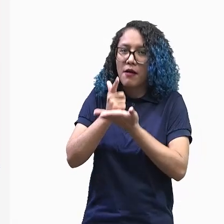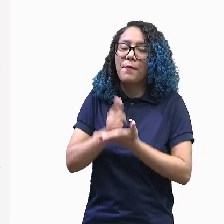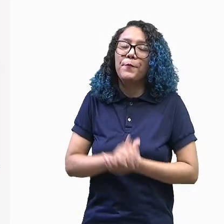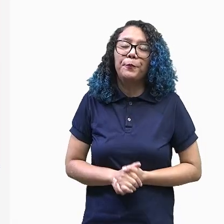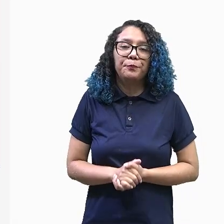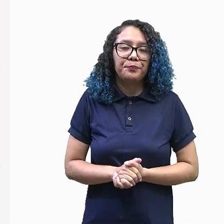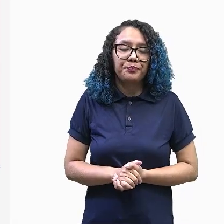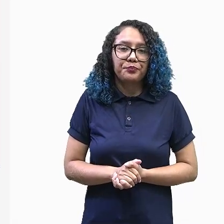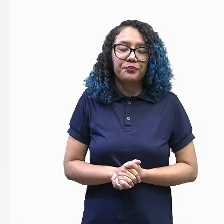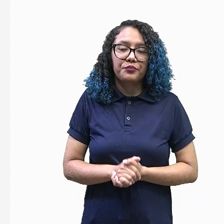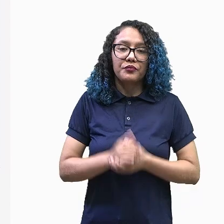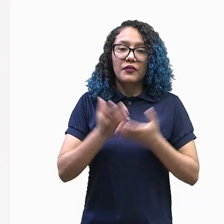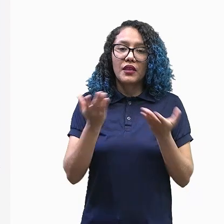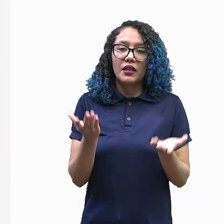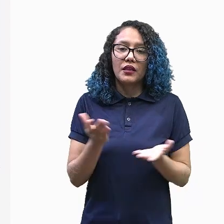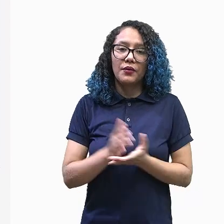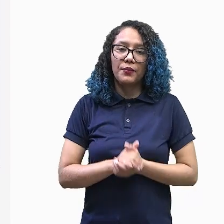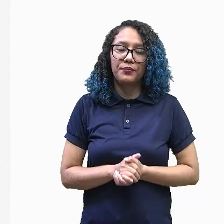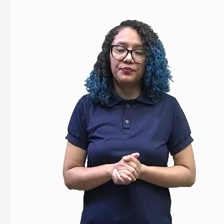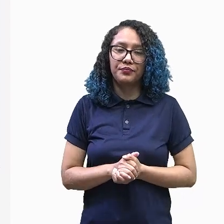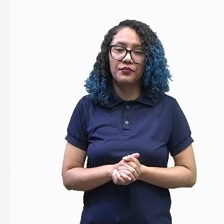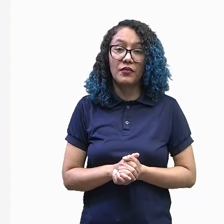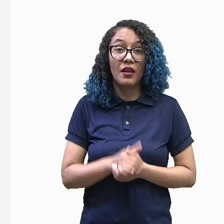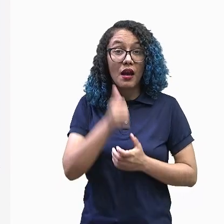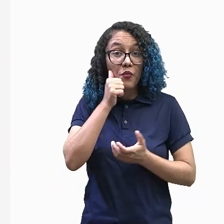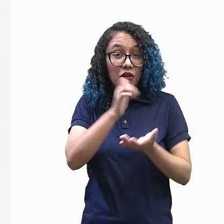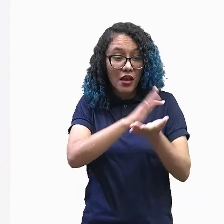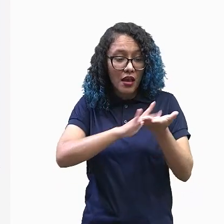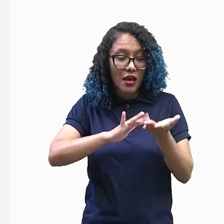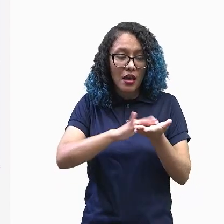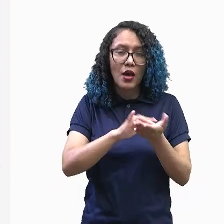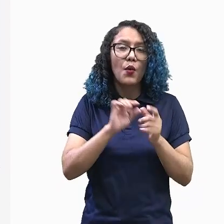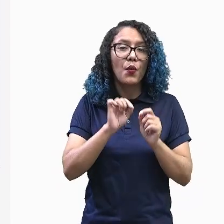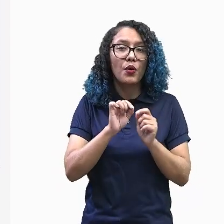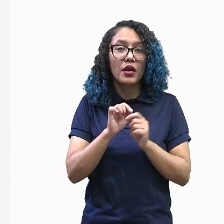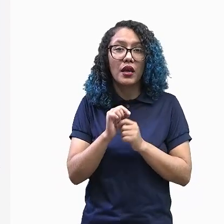cartomante, que era a pessoa que os dois